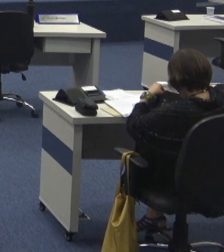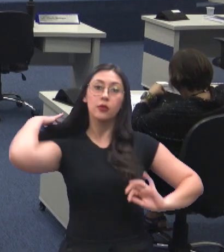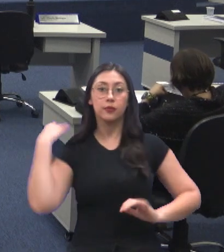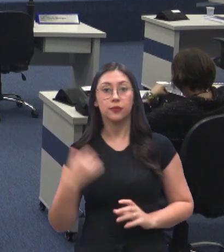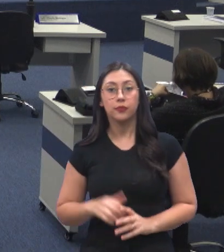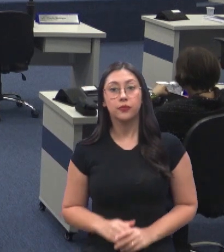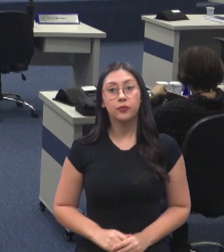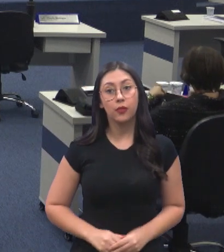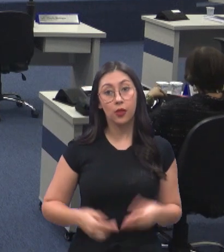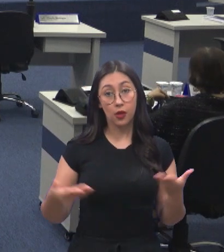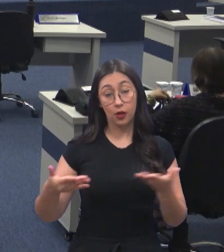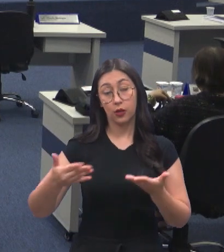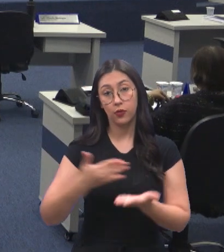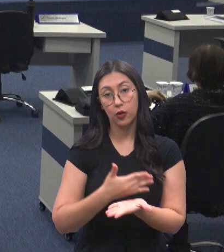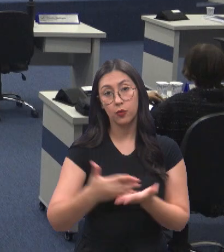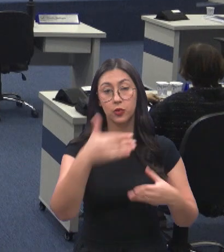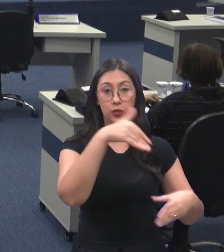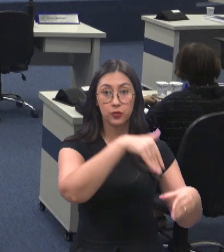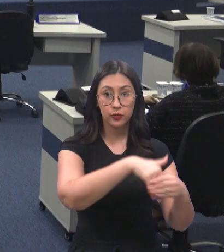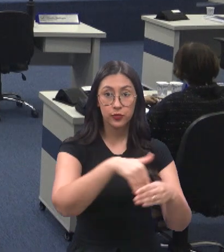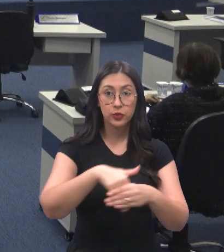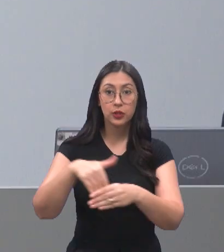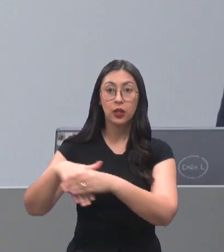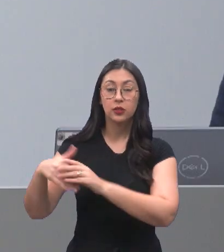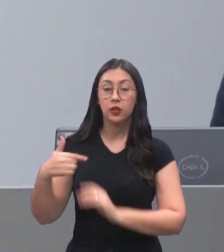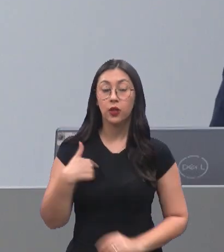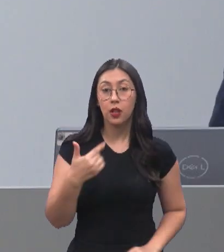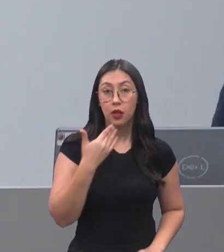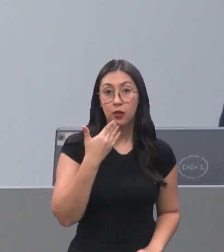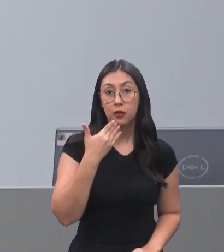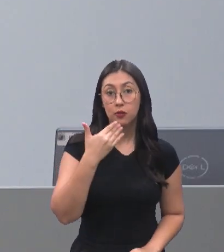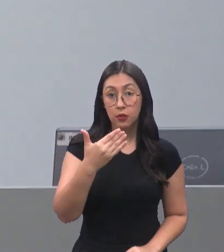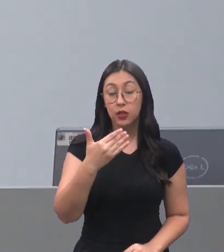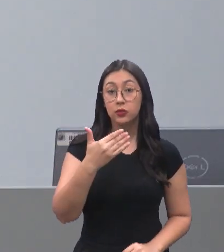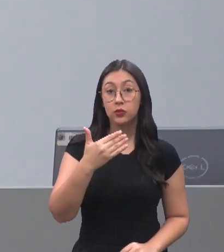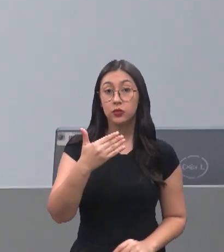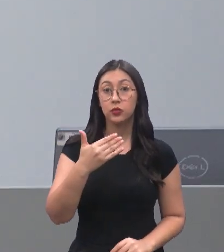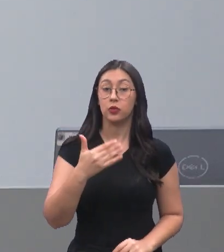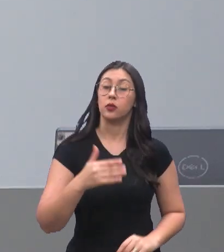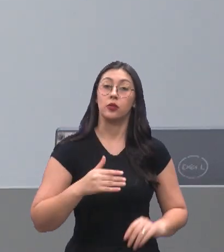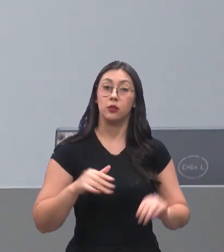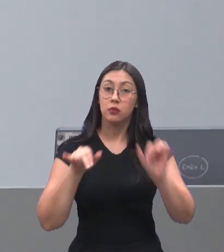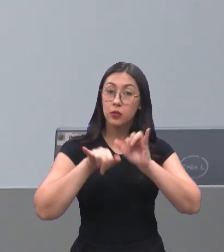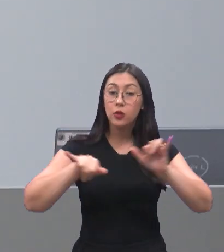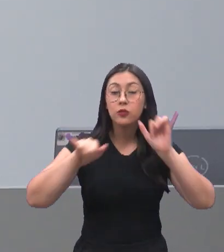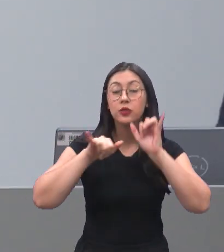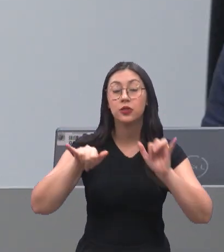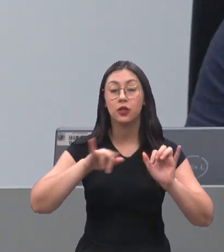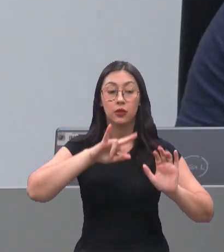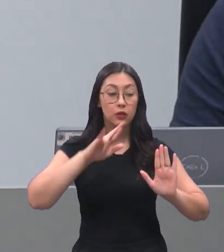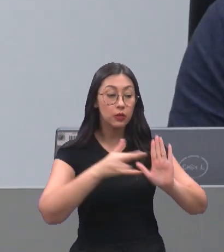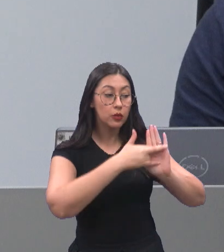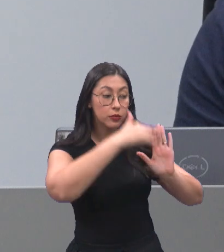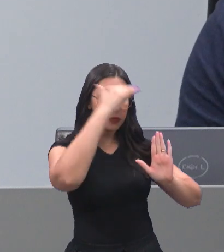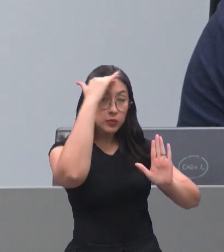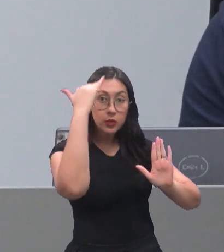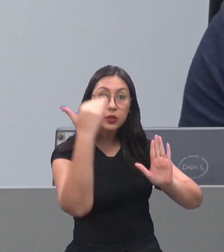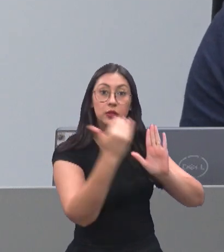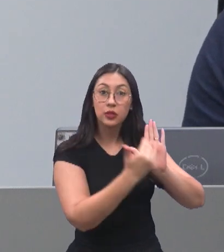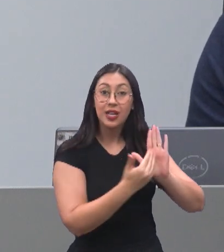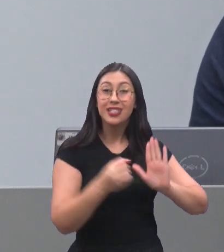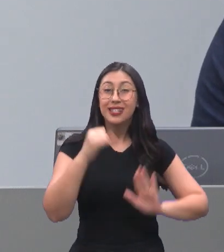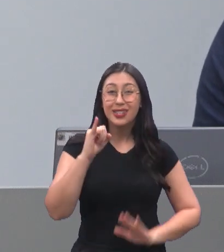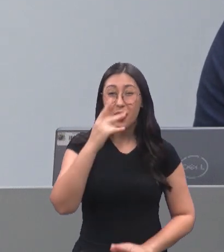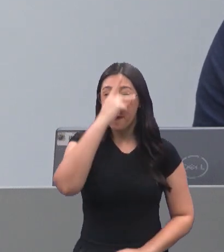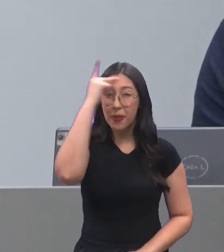Passaremos agora ao processo de votação. Solicito que, nos termos regimentais, os votos das abstenções sejam registrados no microfone antes do